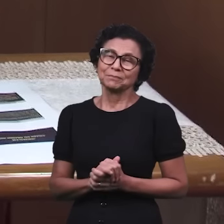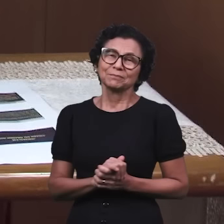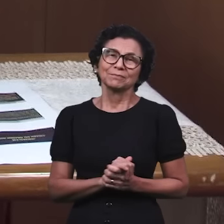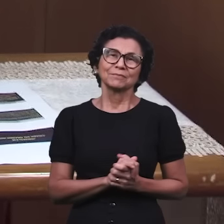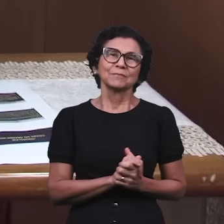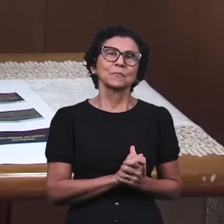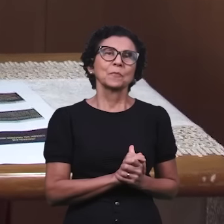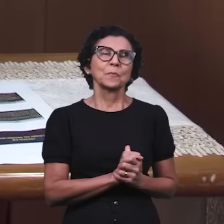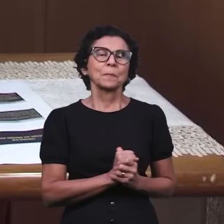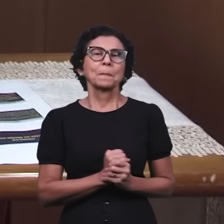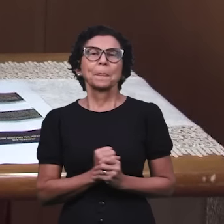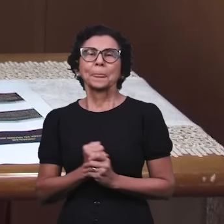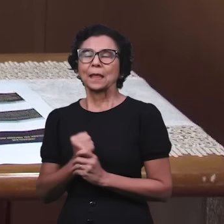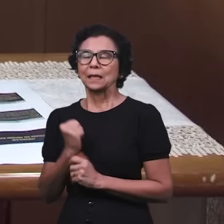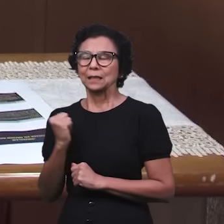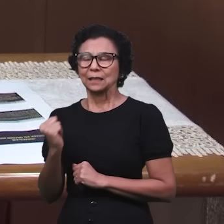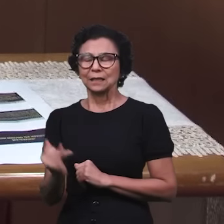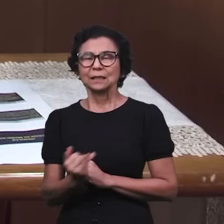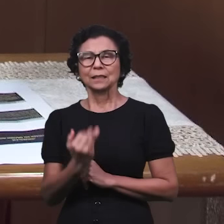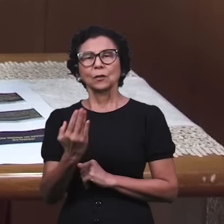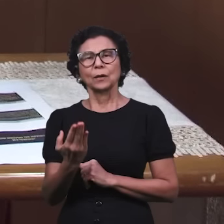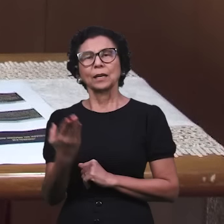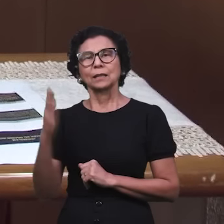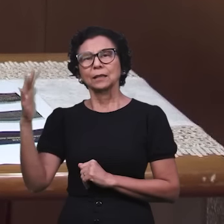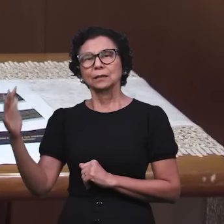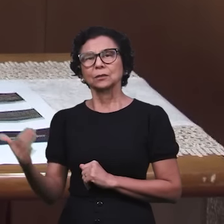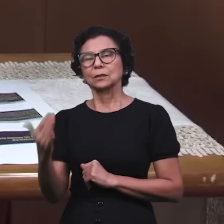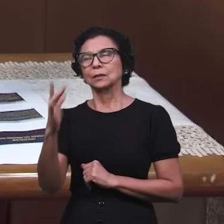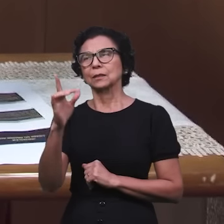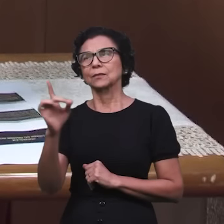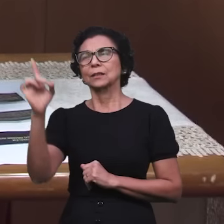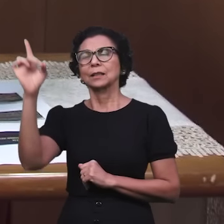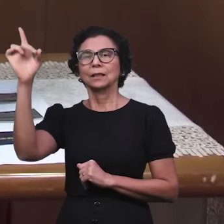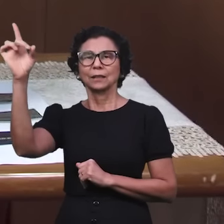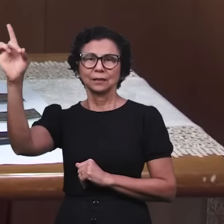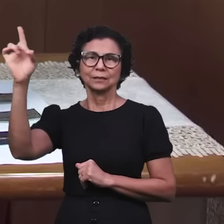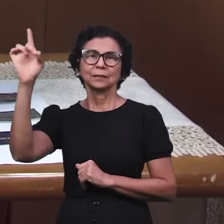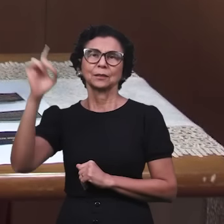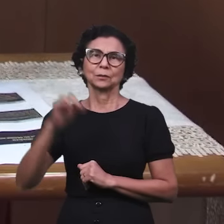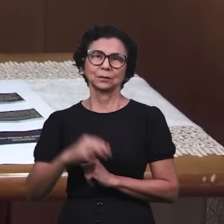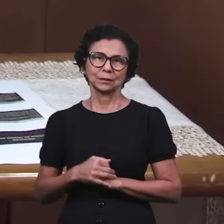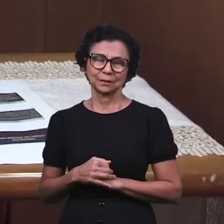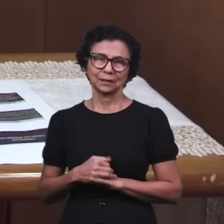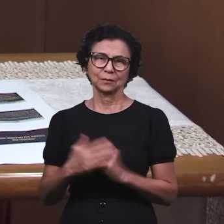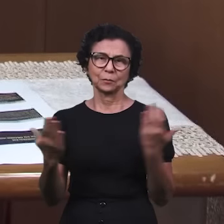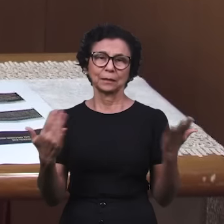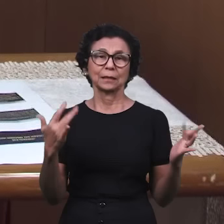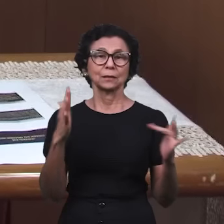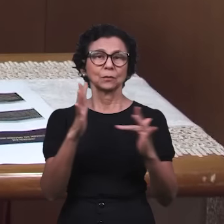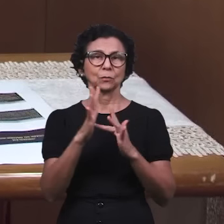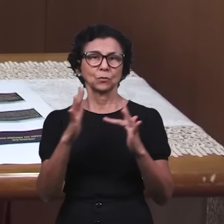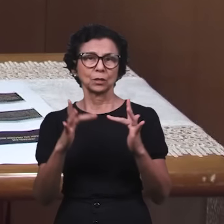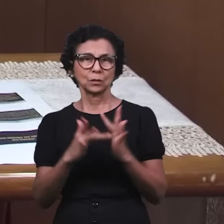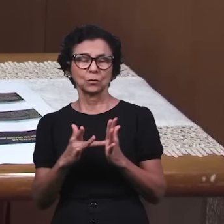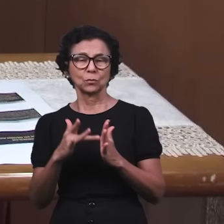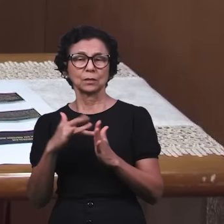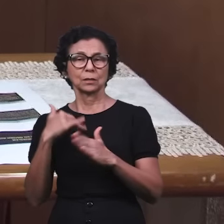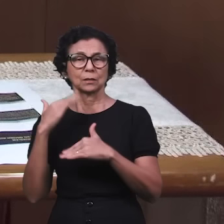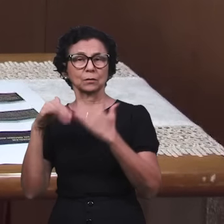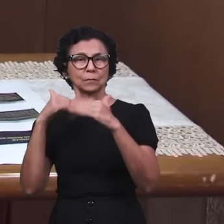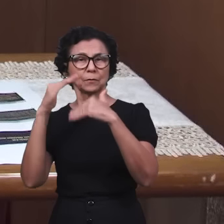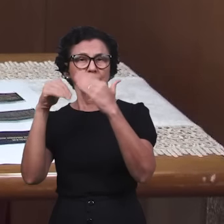no sacrifício a Deus, que fala do sacrifício da pessoa do Senhor Jesus, que é aquele que nos aperfeiçoa.